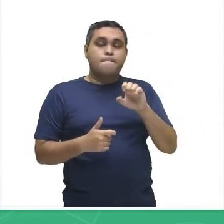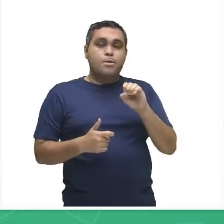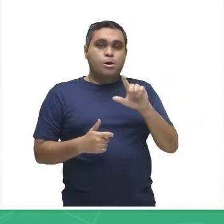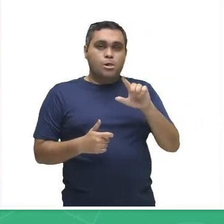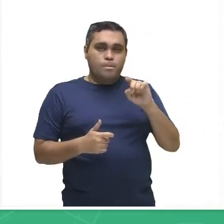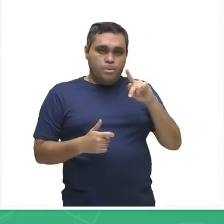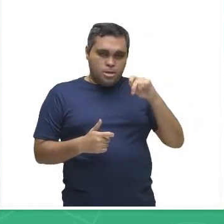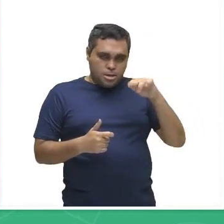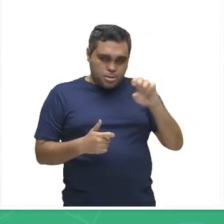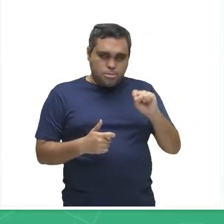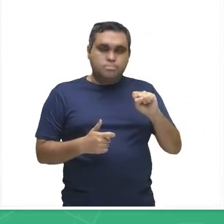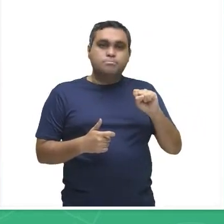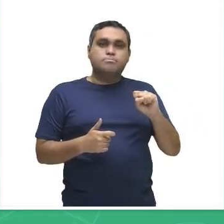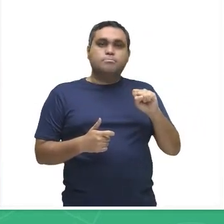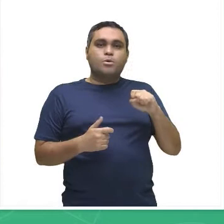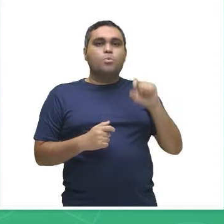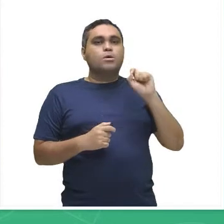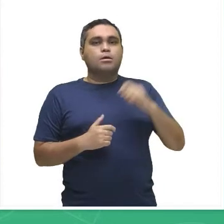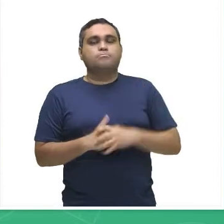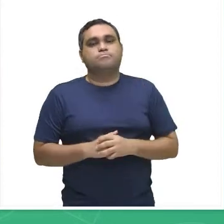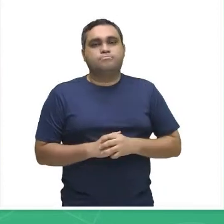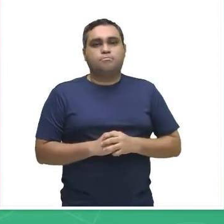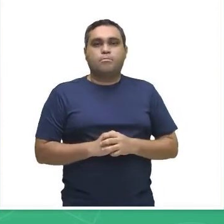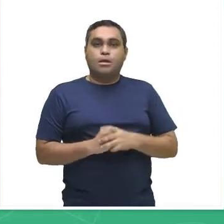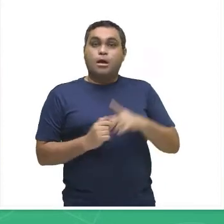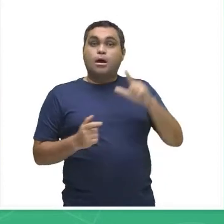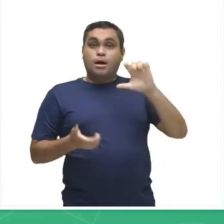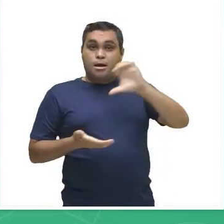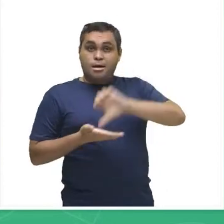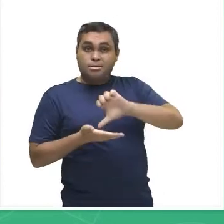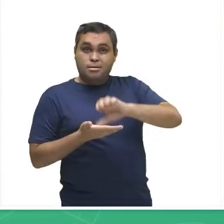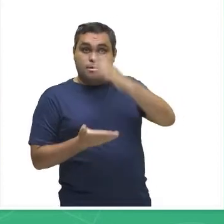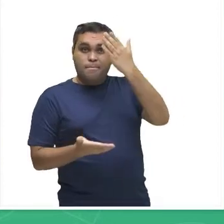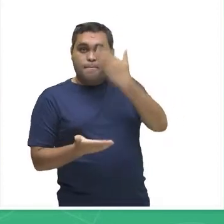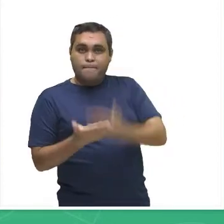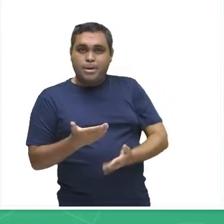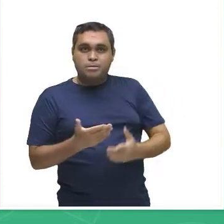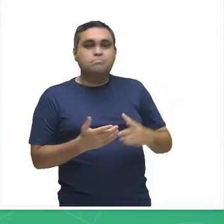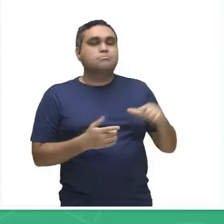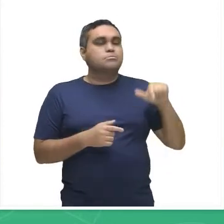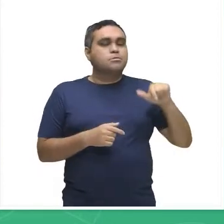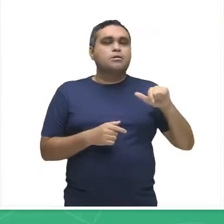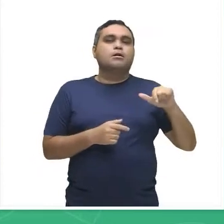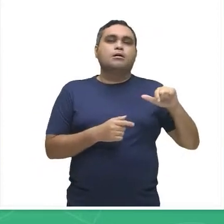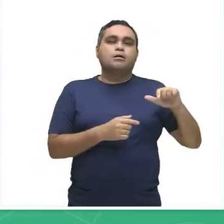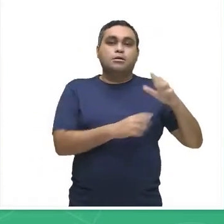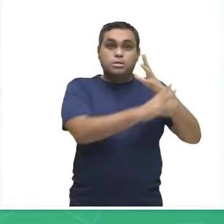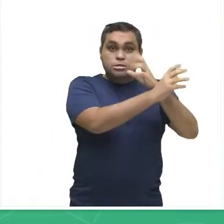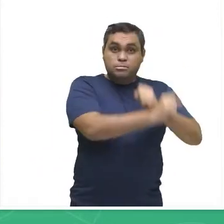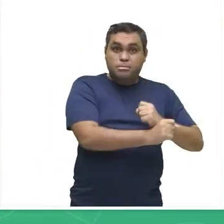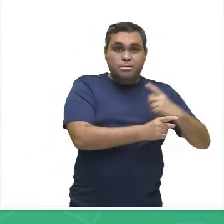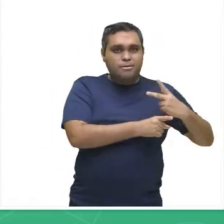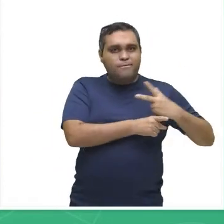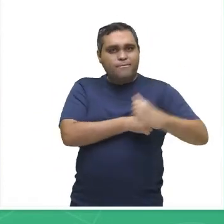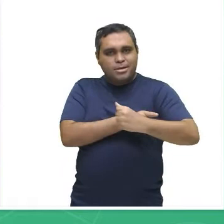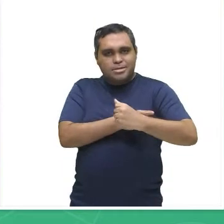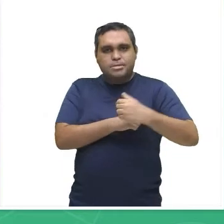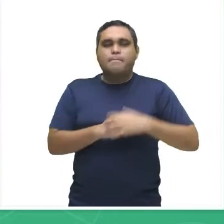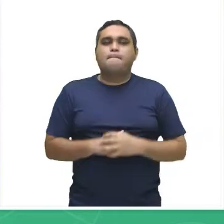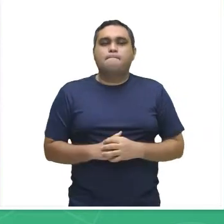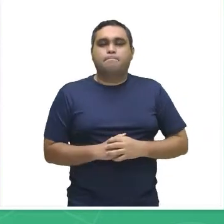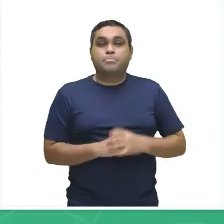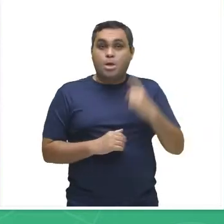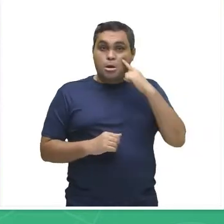a rendição de Atenas e a conquista de Esparta em Helesponto. E aí aqui a gente vai ver um mapa,